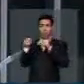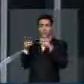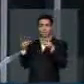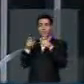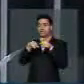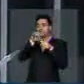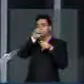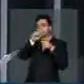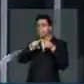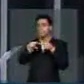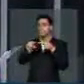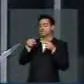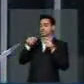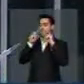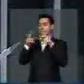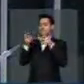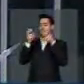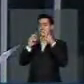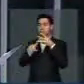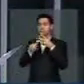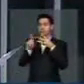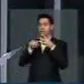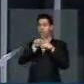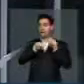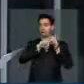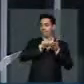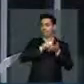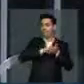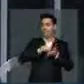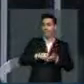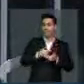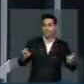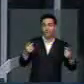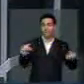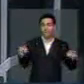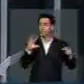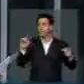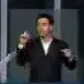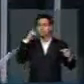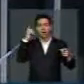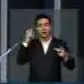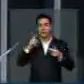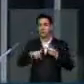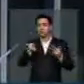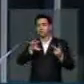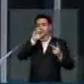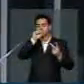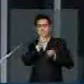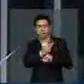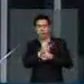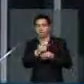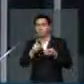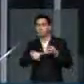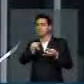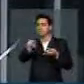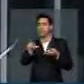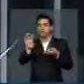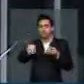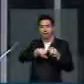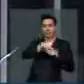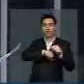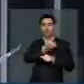nariz todas as clores as formas os ruídos os cheiros em ar